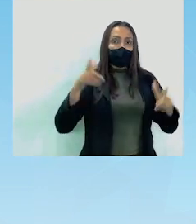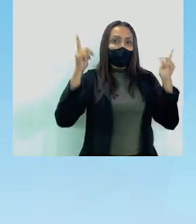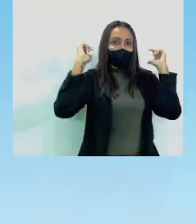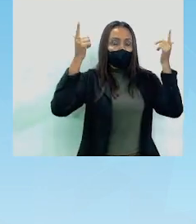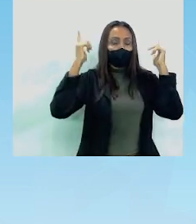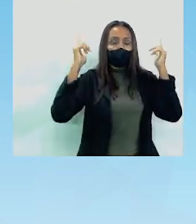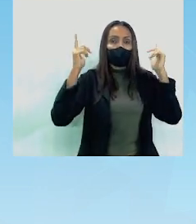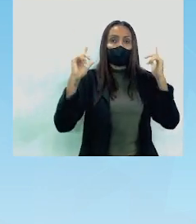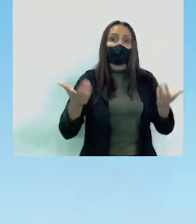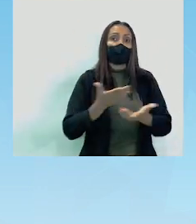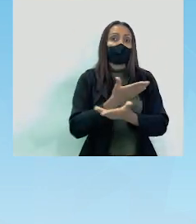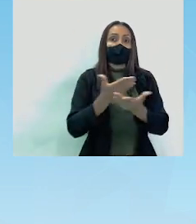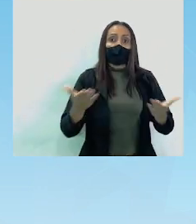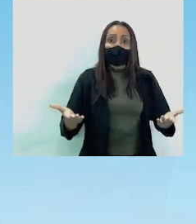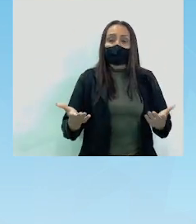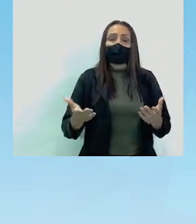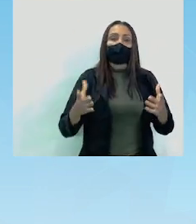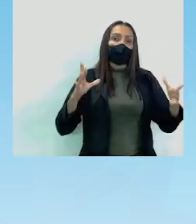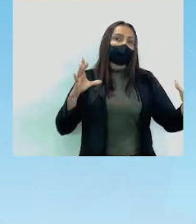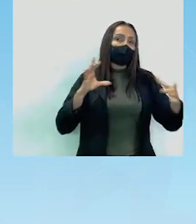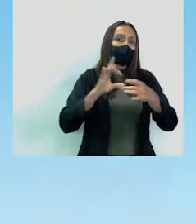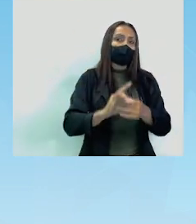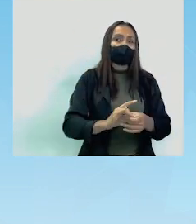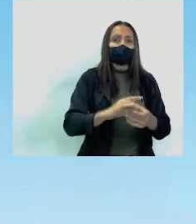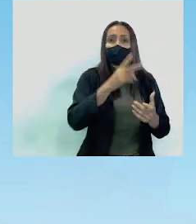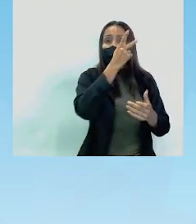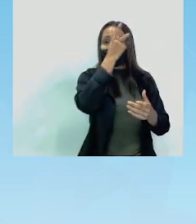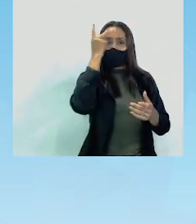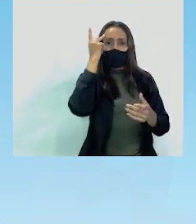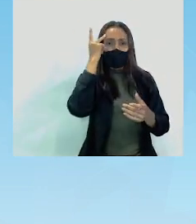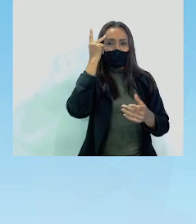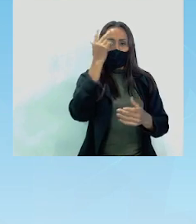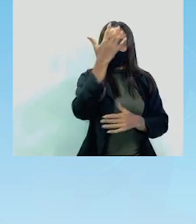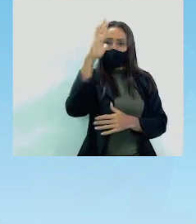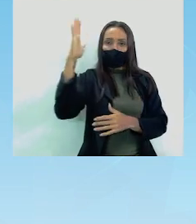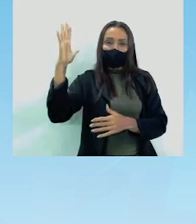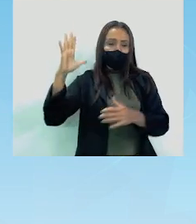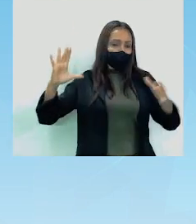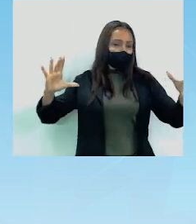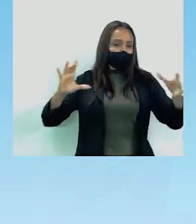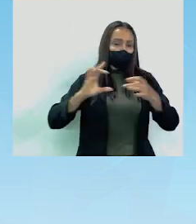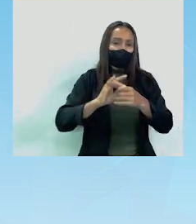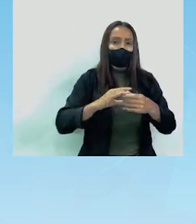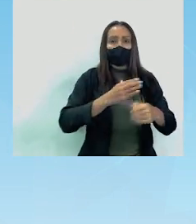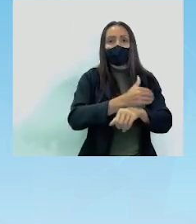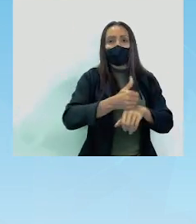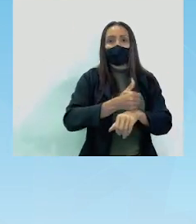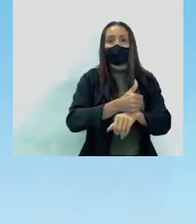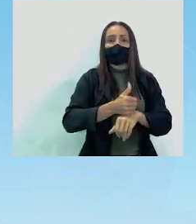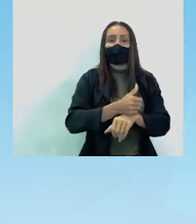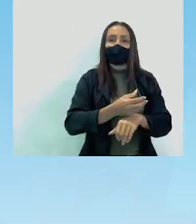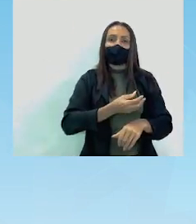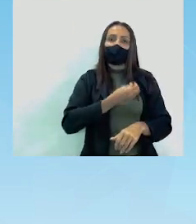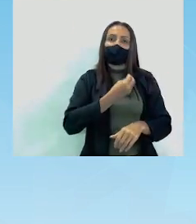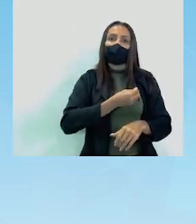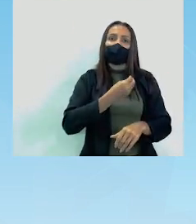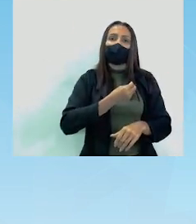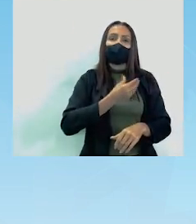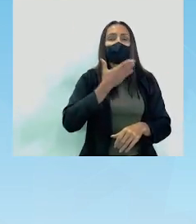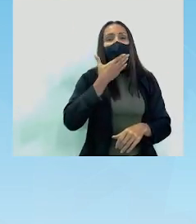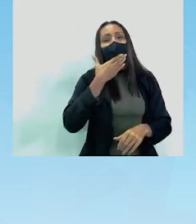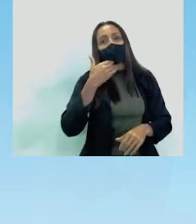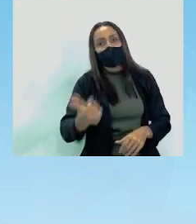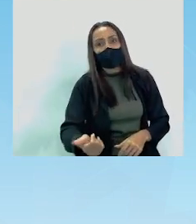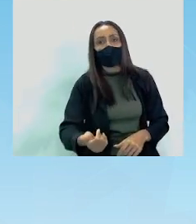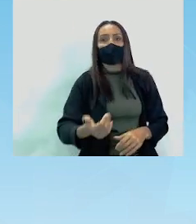que visam reconectar o ser humano, né, com essa natureza, tudo em prol de uma melhor qualidade de vida, né, de uma melhor saúde,